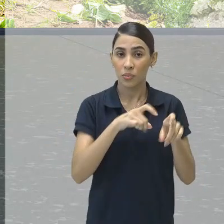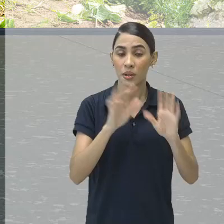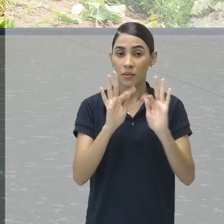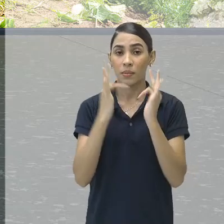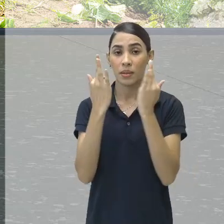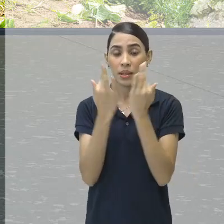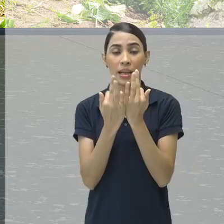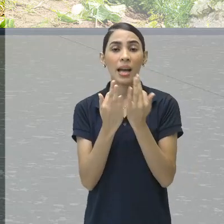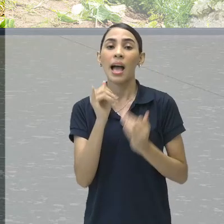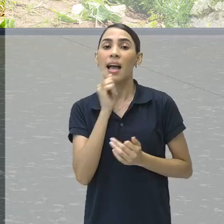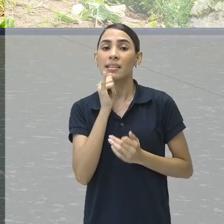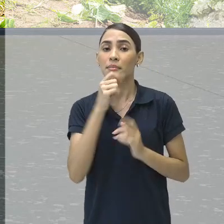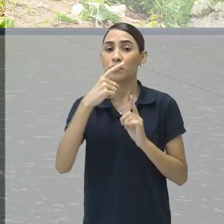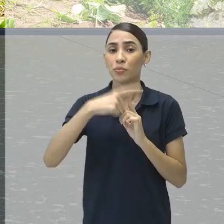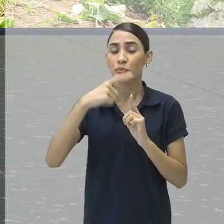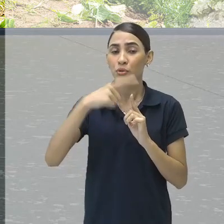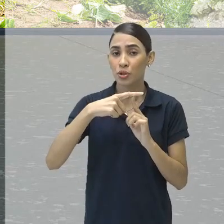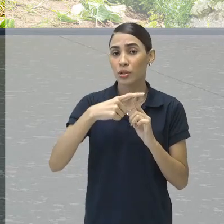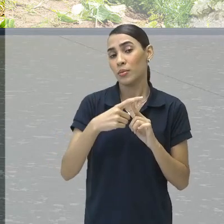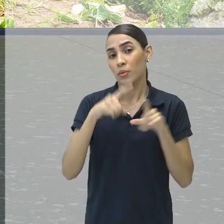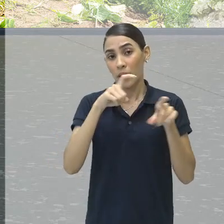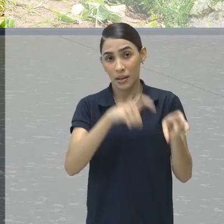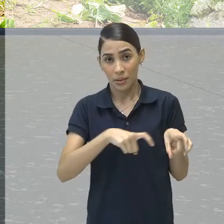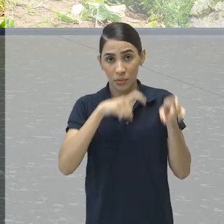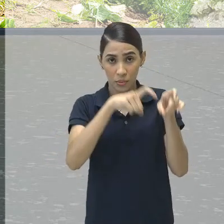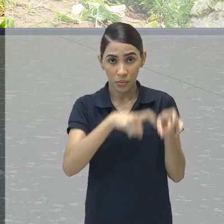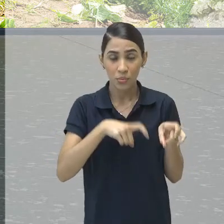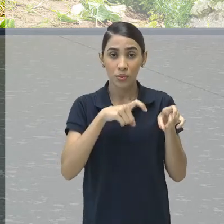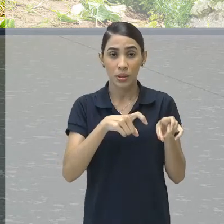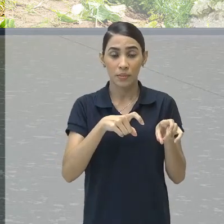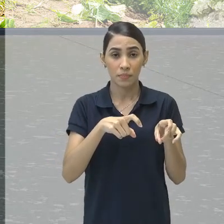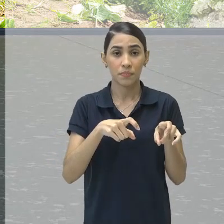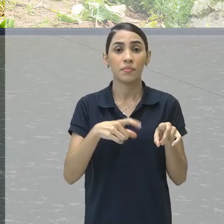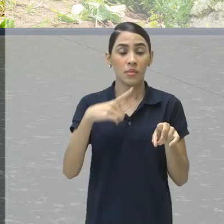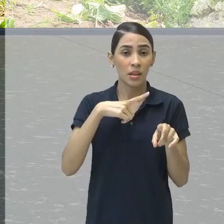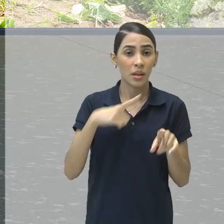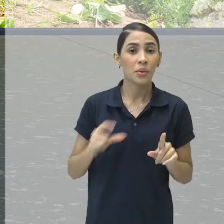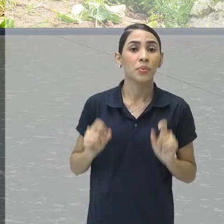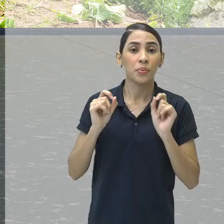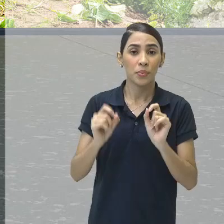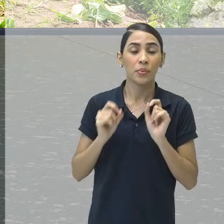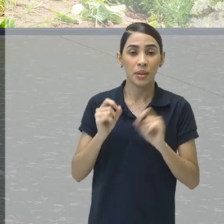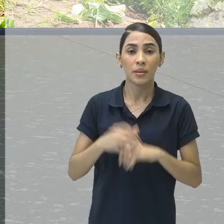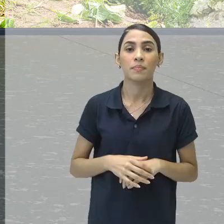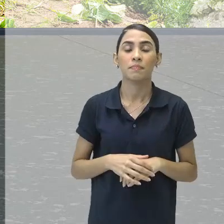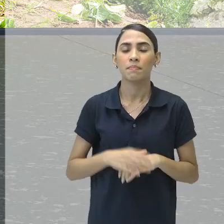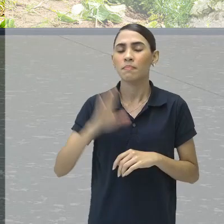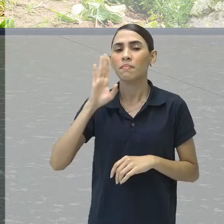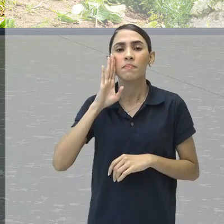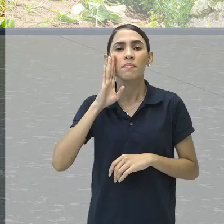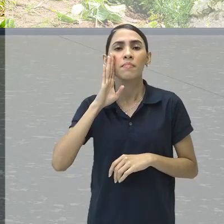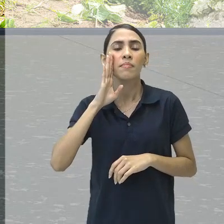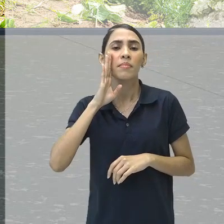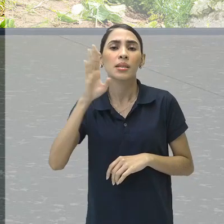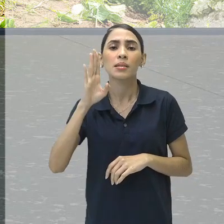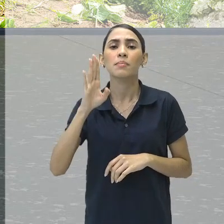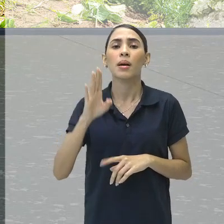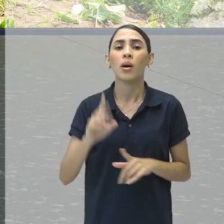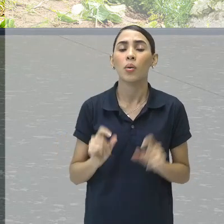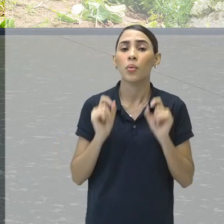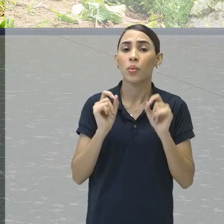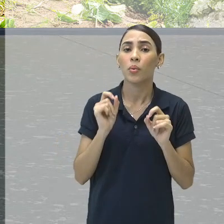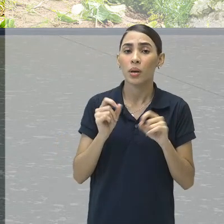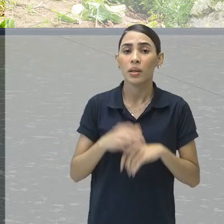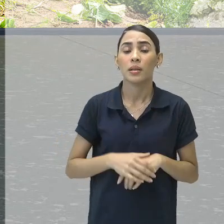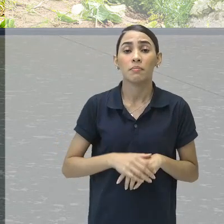familiar como uma modalidade de agricultura na qual a gente tem como principal mão de obra